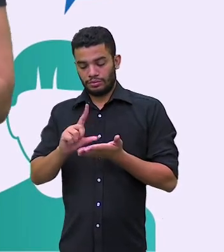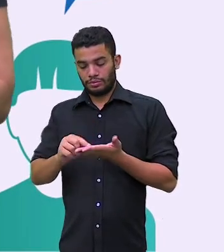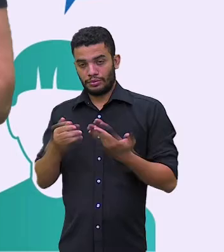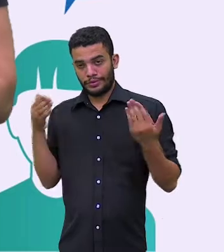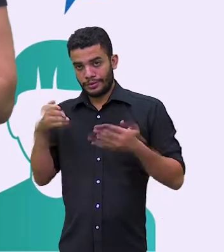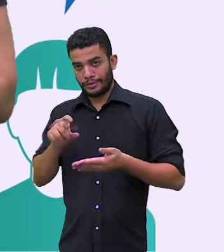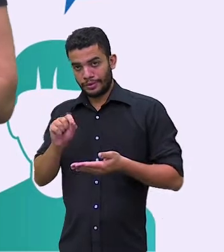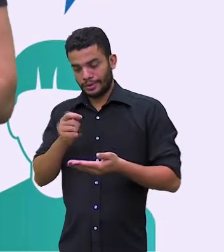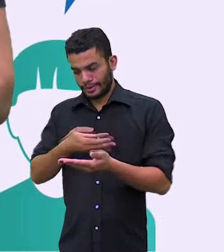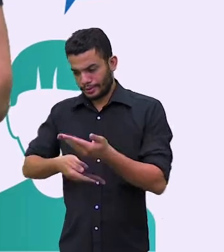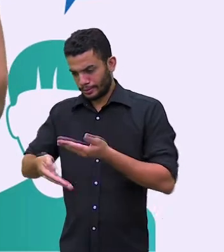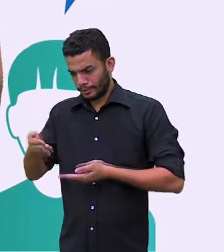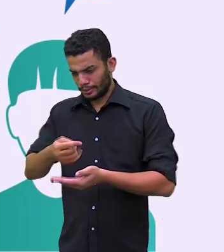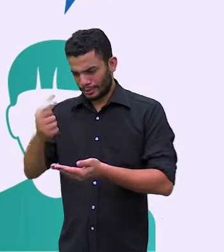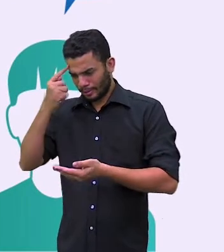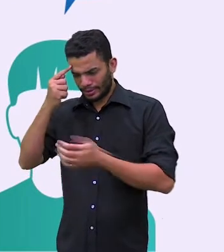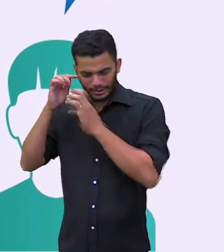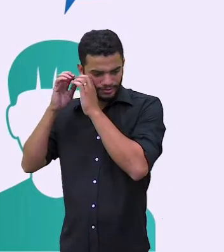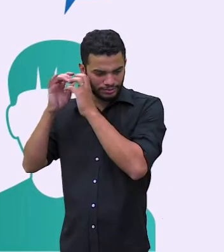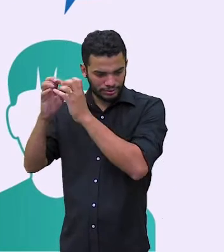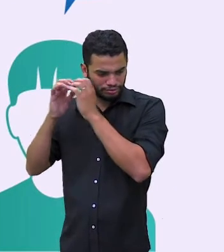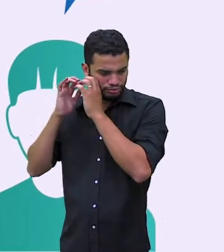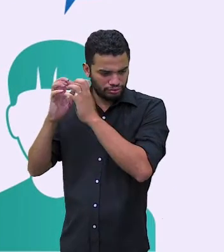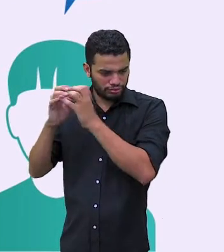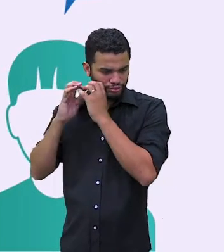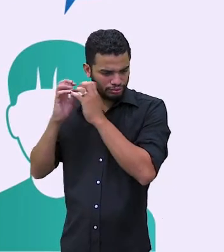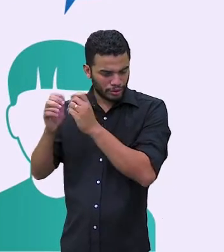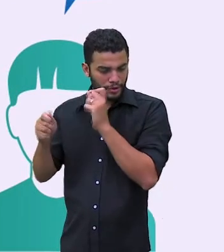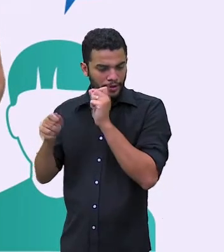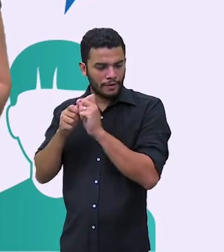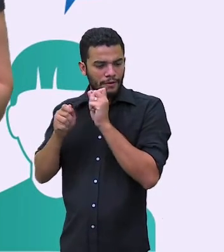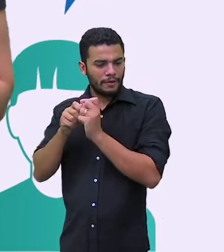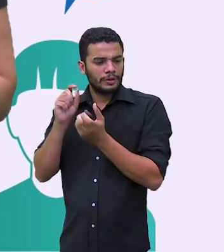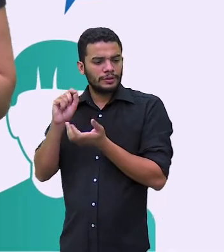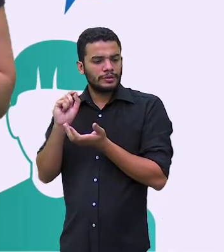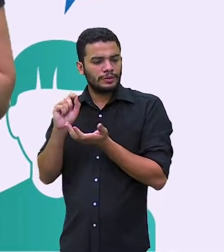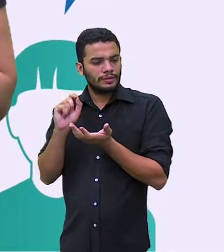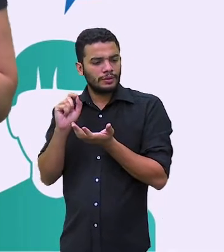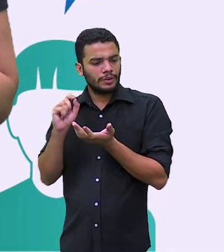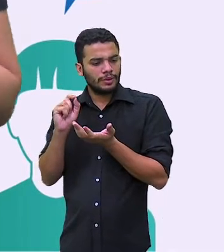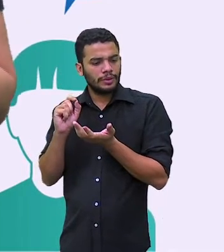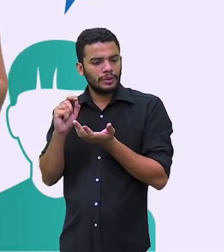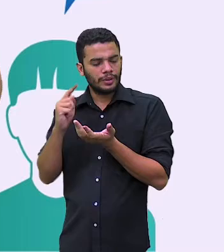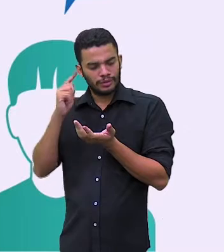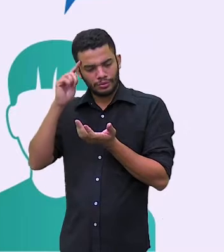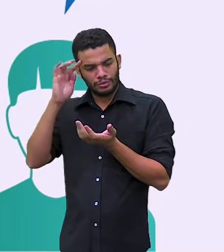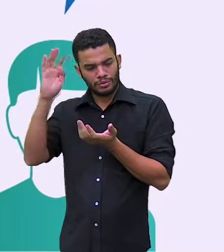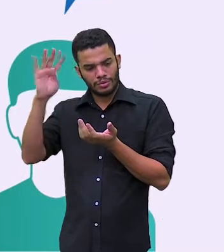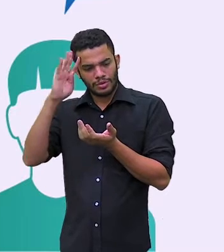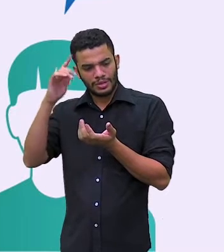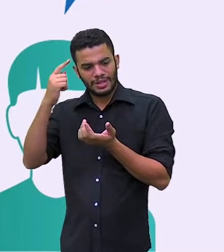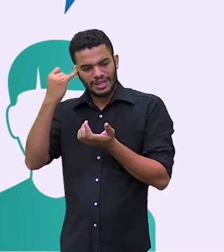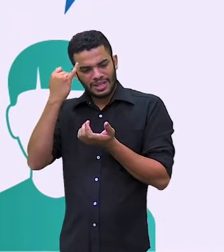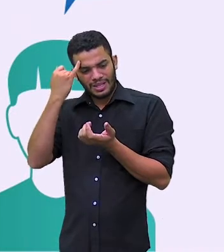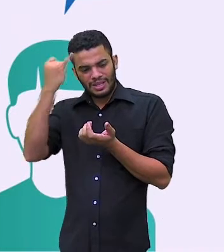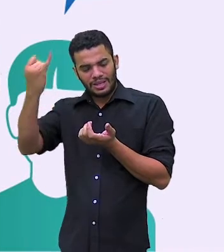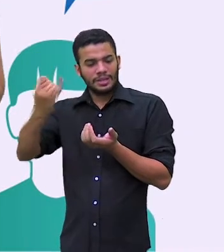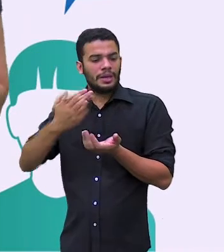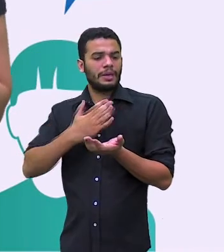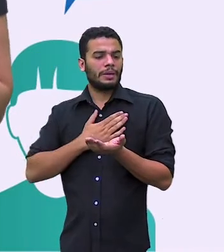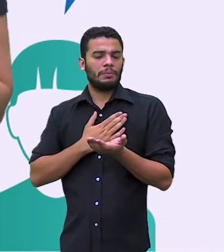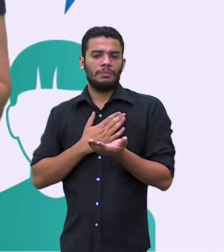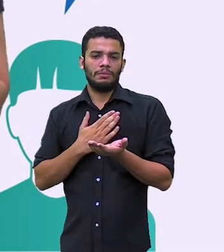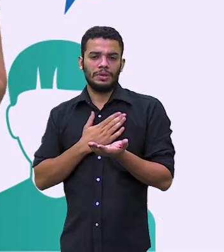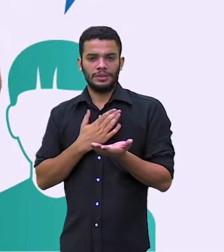um determinado ponto de vista aí. Ter uma consciência formada, né, a partir do contexto, né, o impacto aí